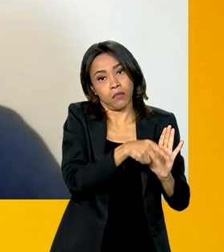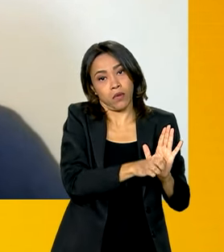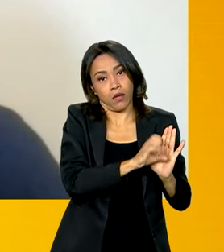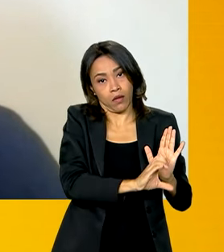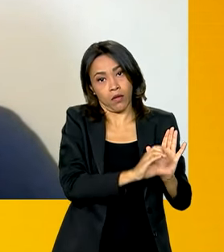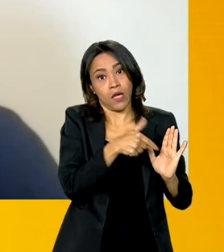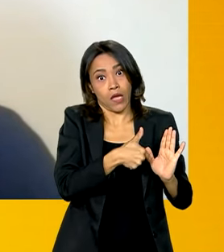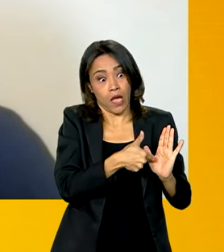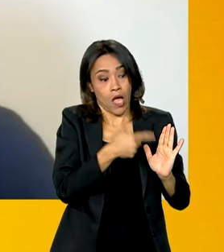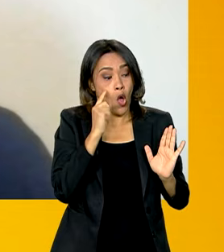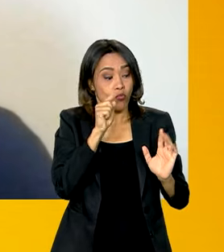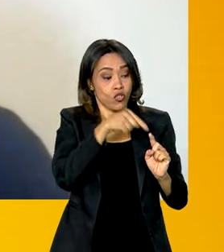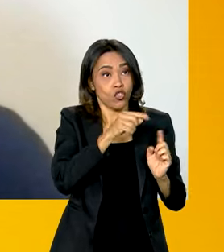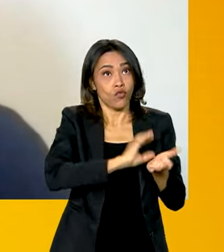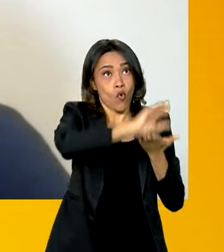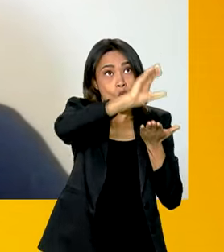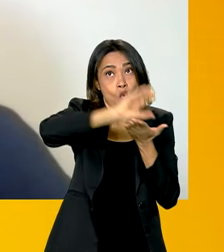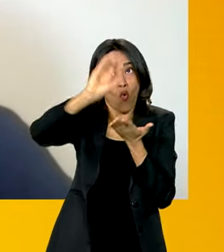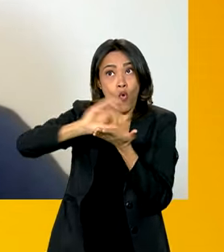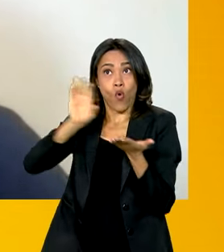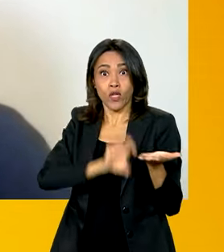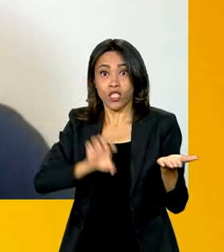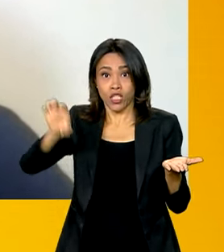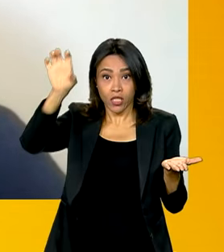para estados e municípios